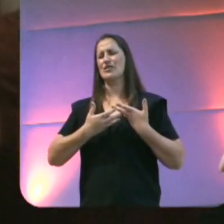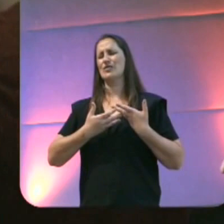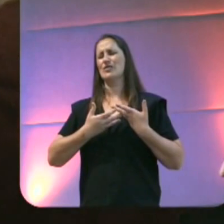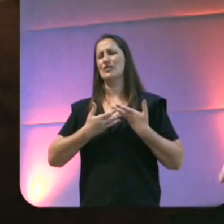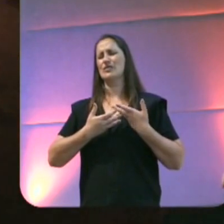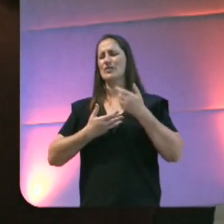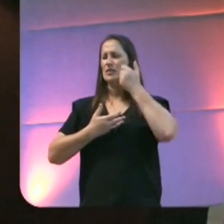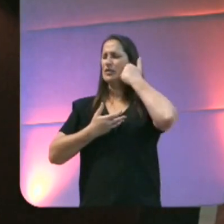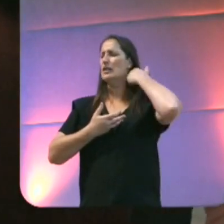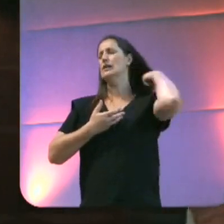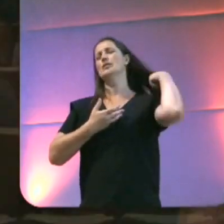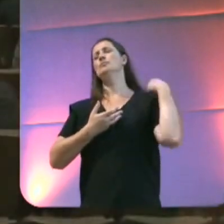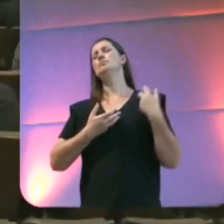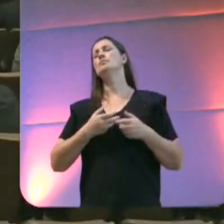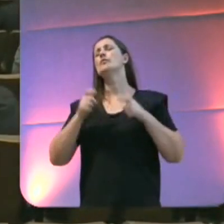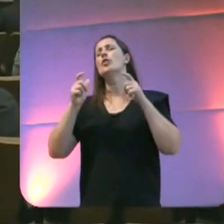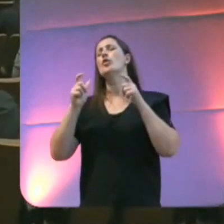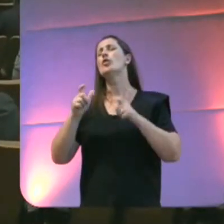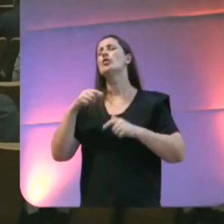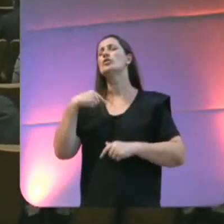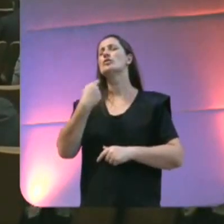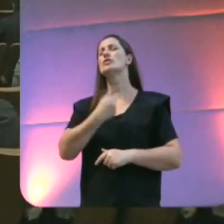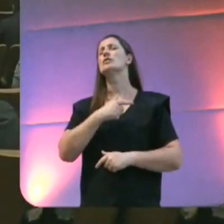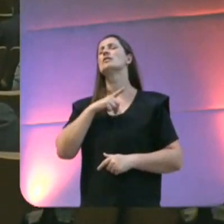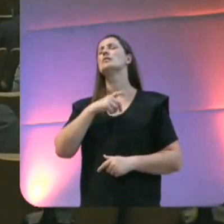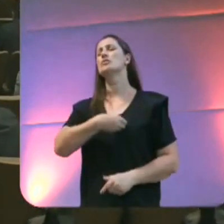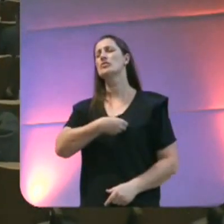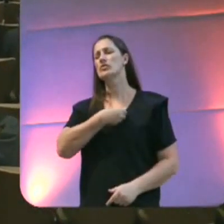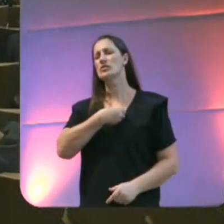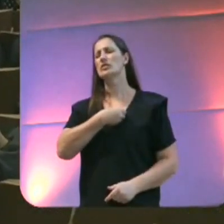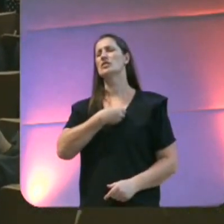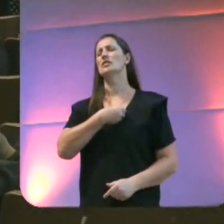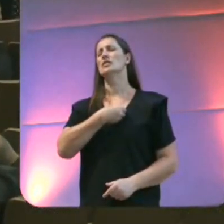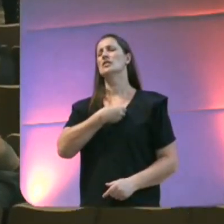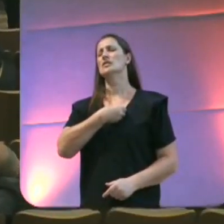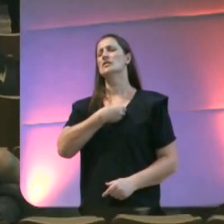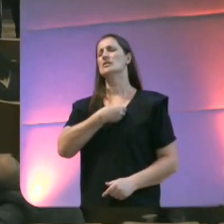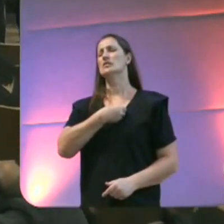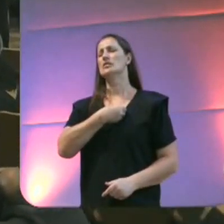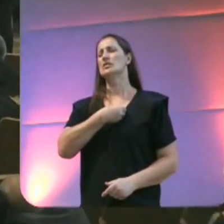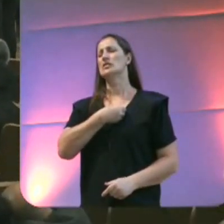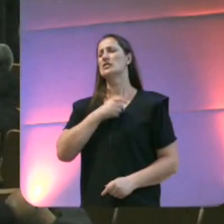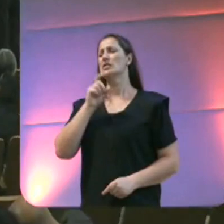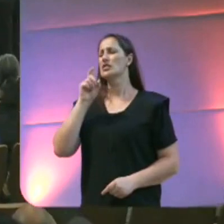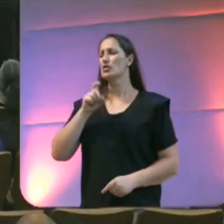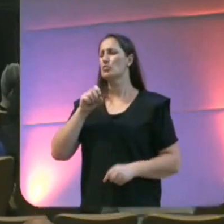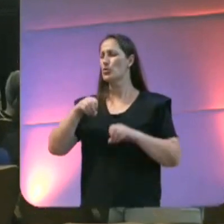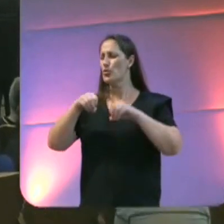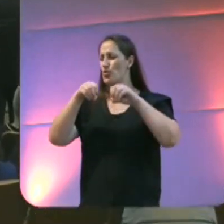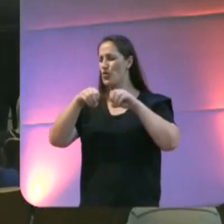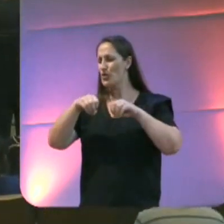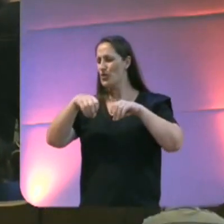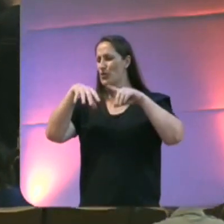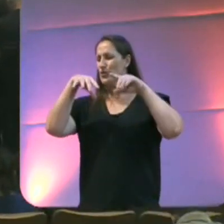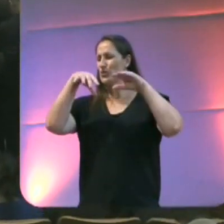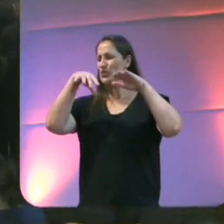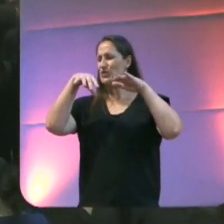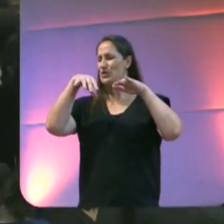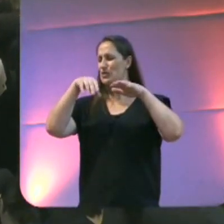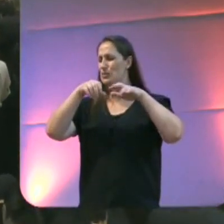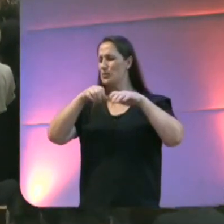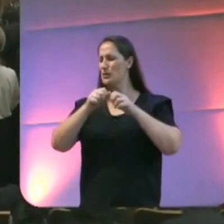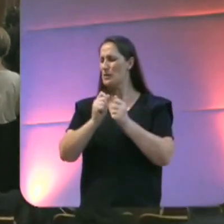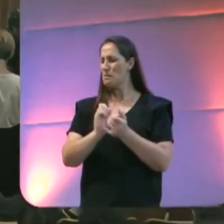maneira que onde estivermos nós possamos ser a luz que